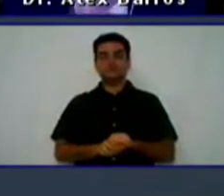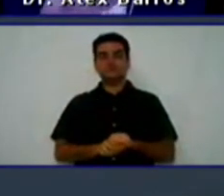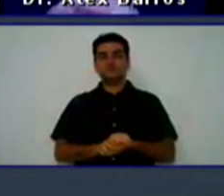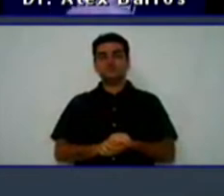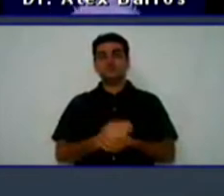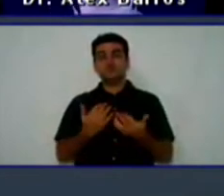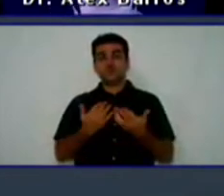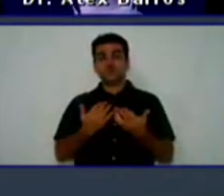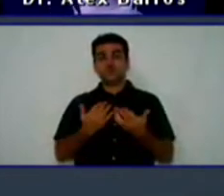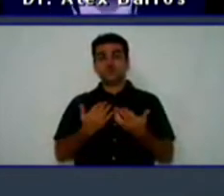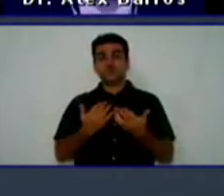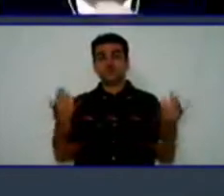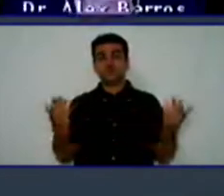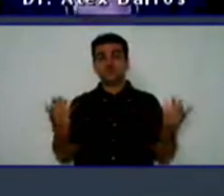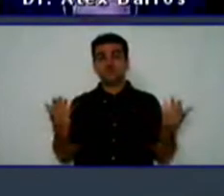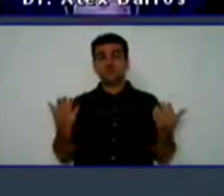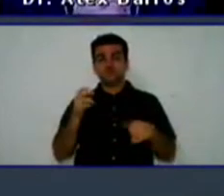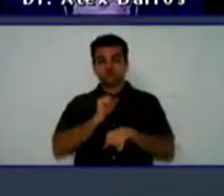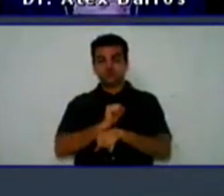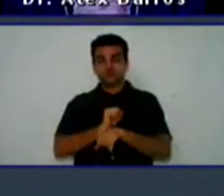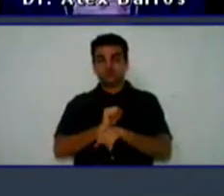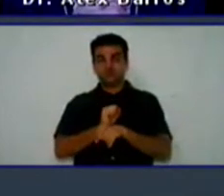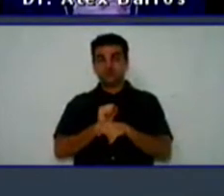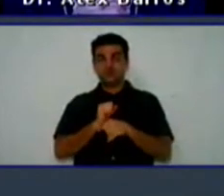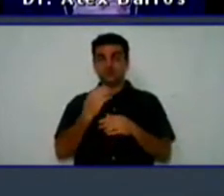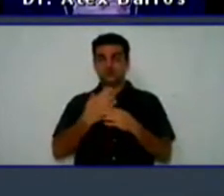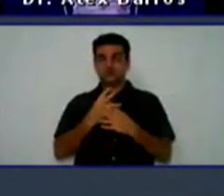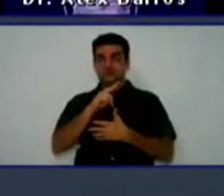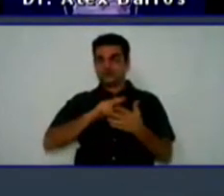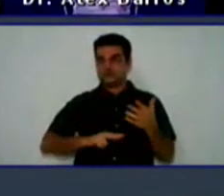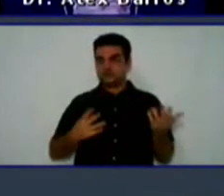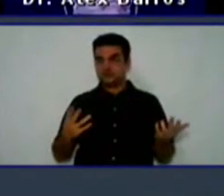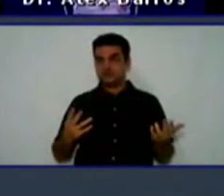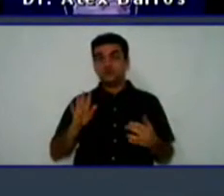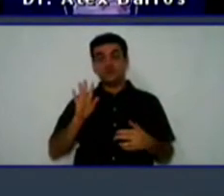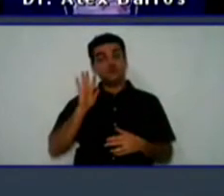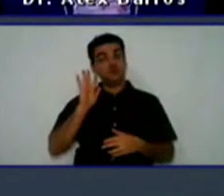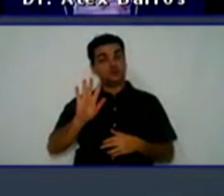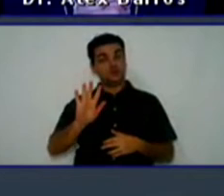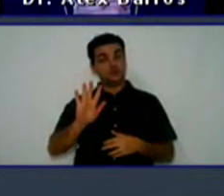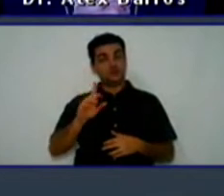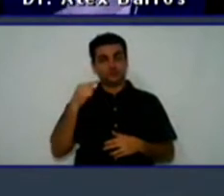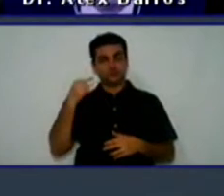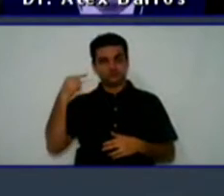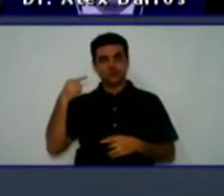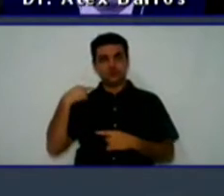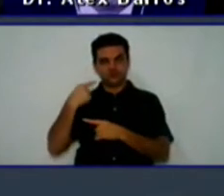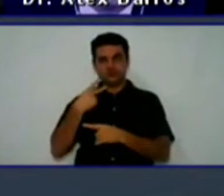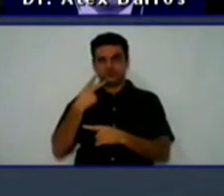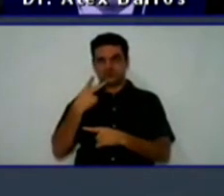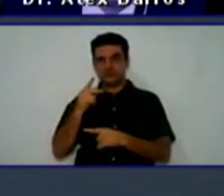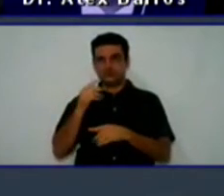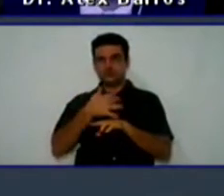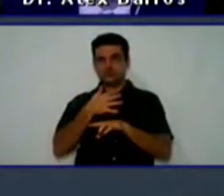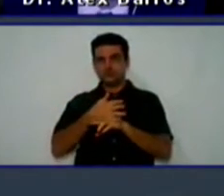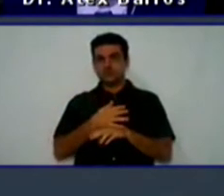Indago dos demais colegas se aguardam a devolução da vista. O advogado havia pedido uma